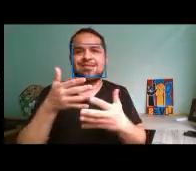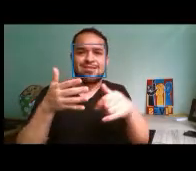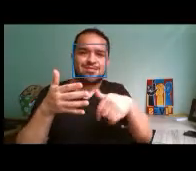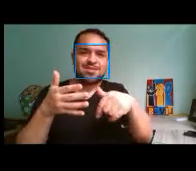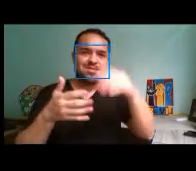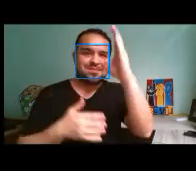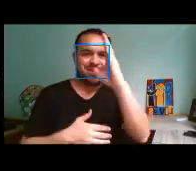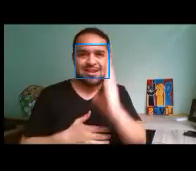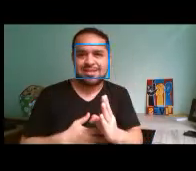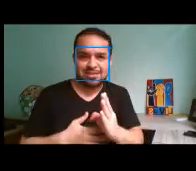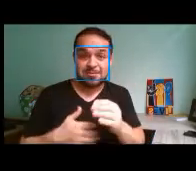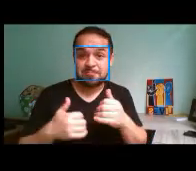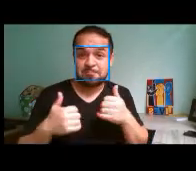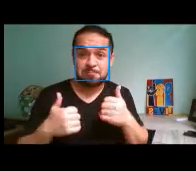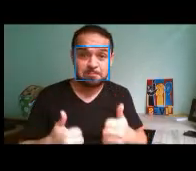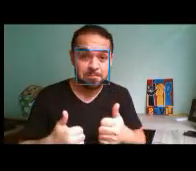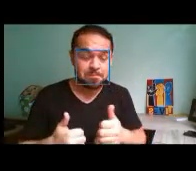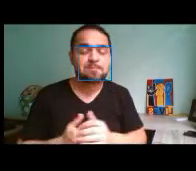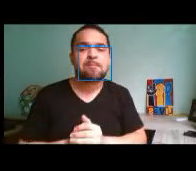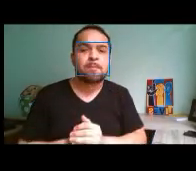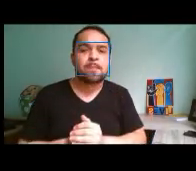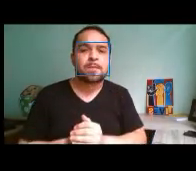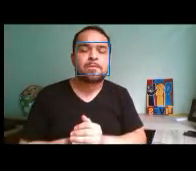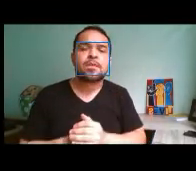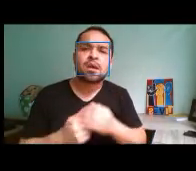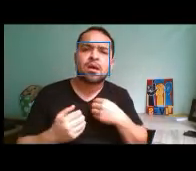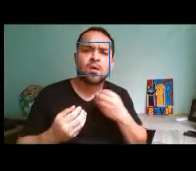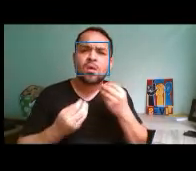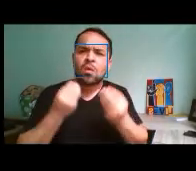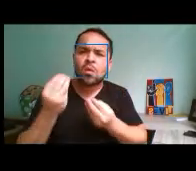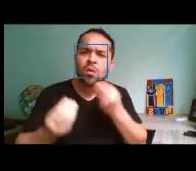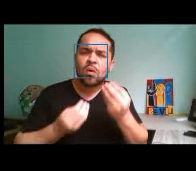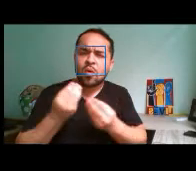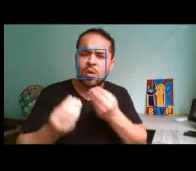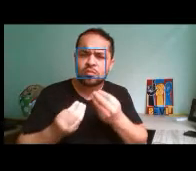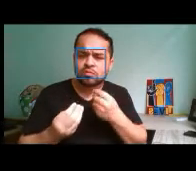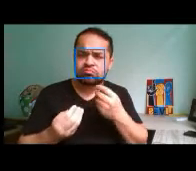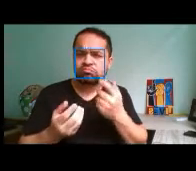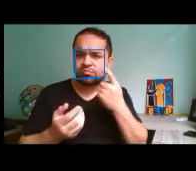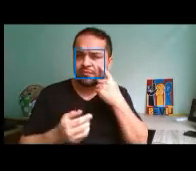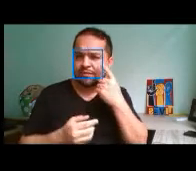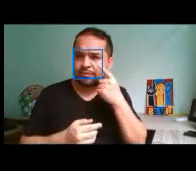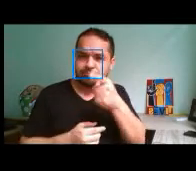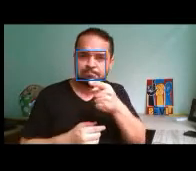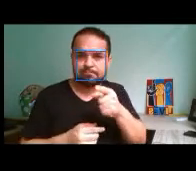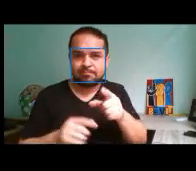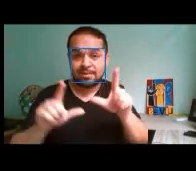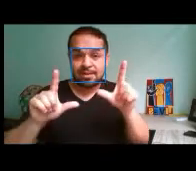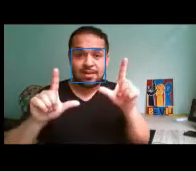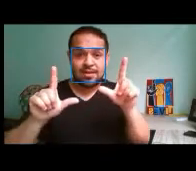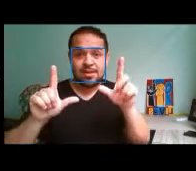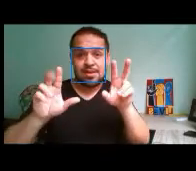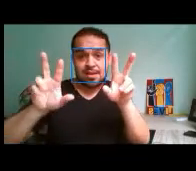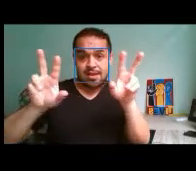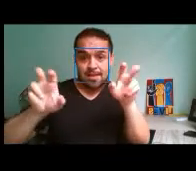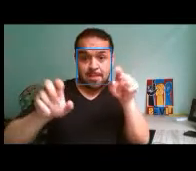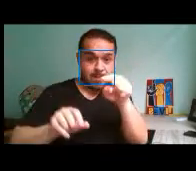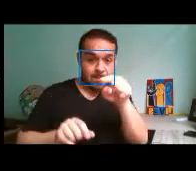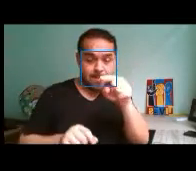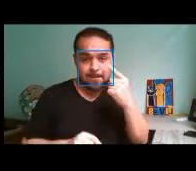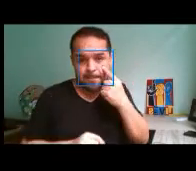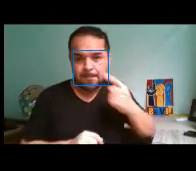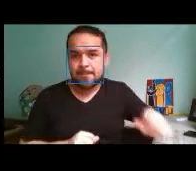transcrição na prática, a partir dos símbolos que foram adotados pela Lucinda Ferreira Brito, a primeira pesquisadora da língua brasileira